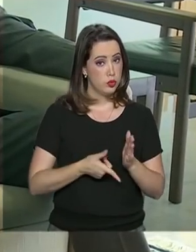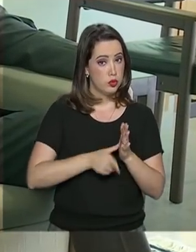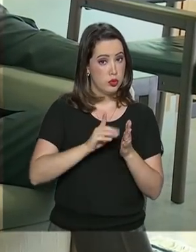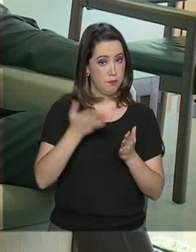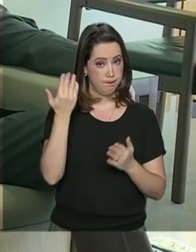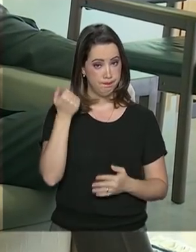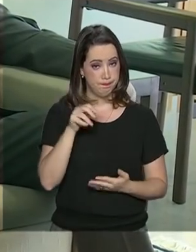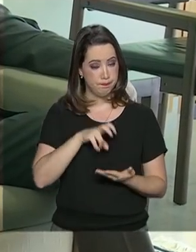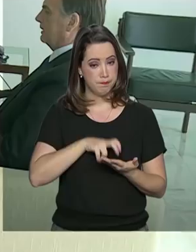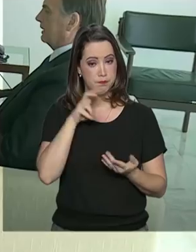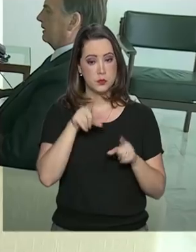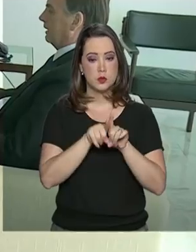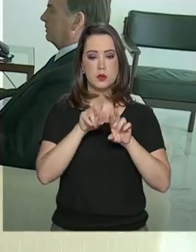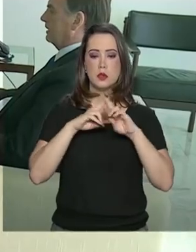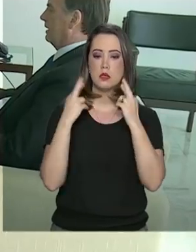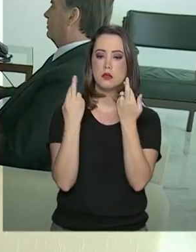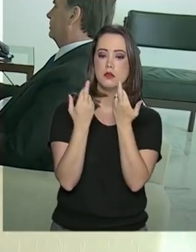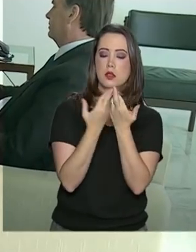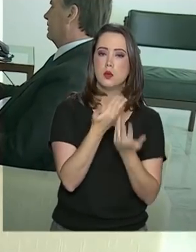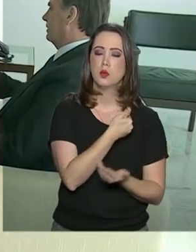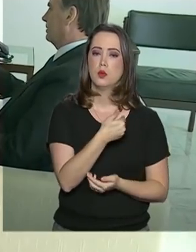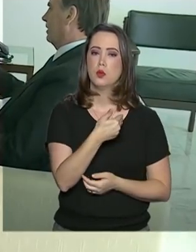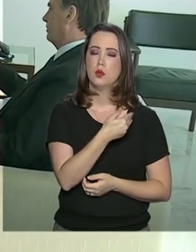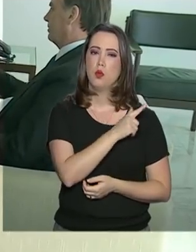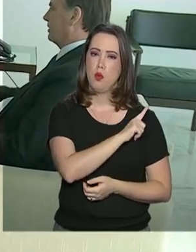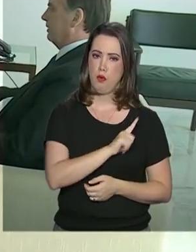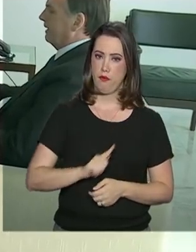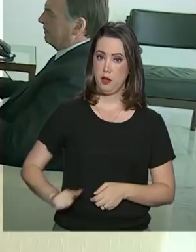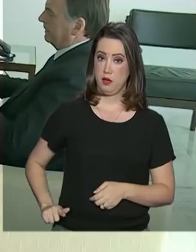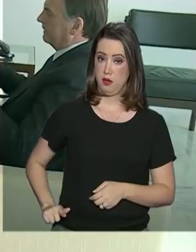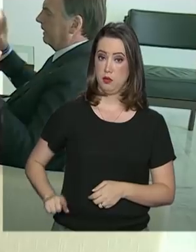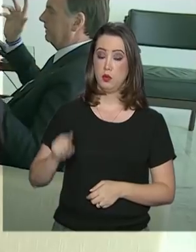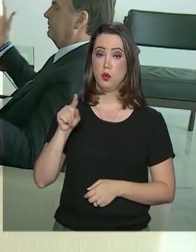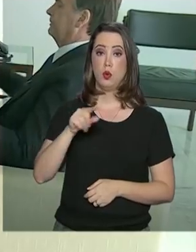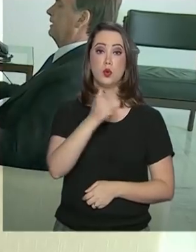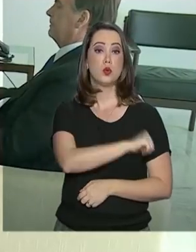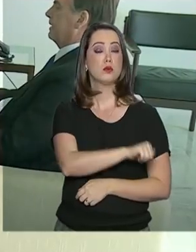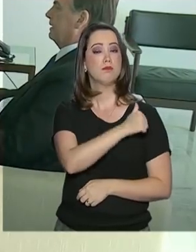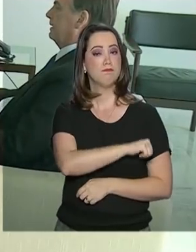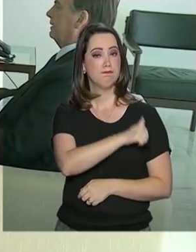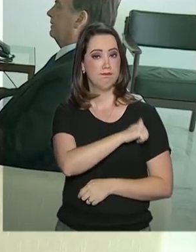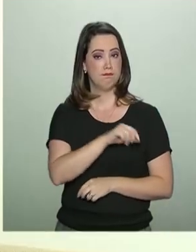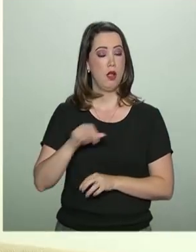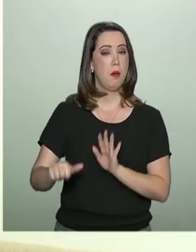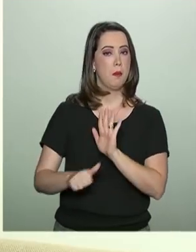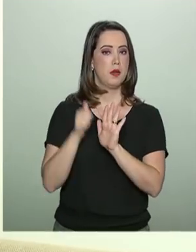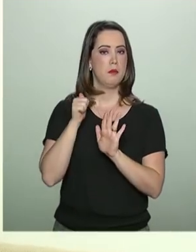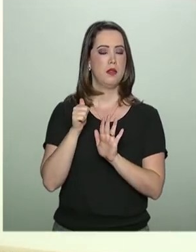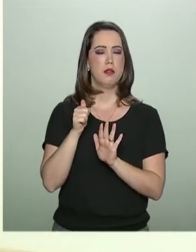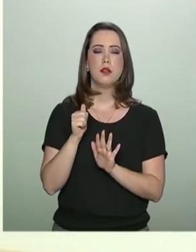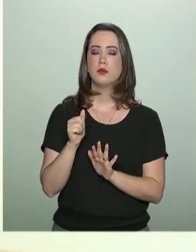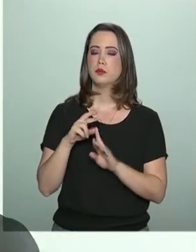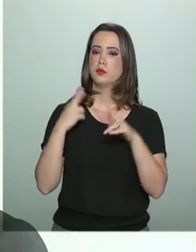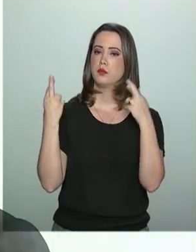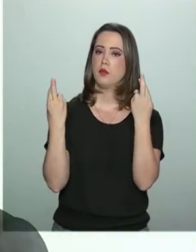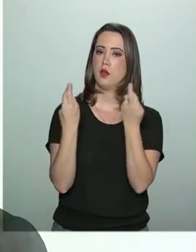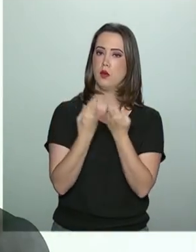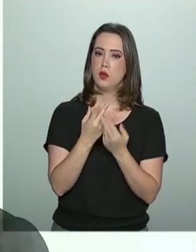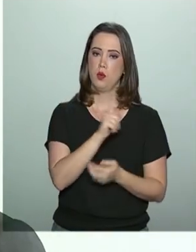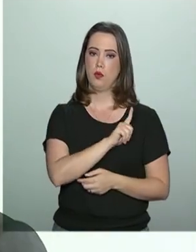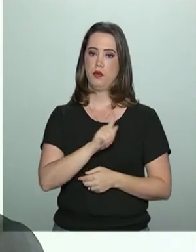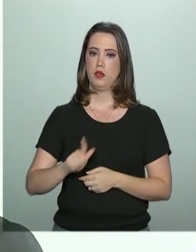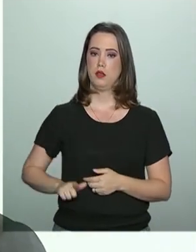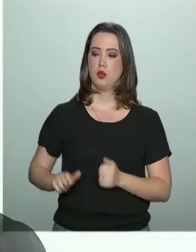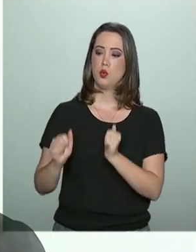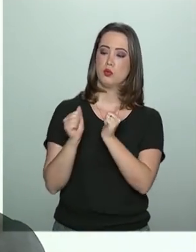Rio de Janeiro, Wilson Witzel, aqui no Palácio do Planalto. Foi a primeira reunião do governador com o presidente Bolsonaro desde